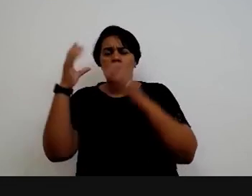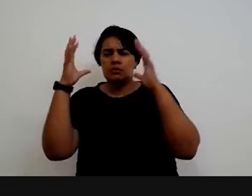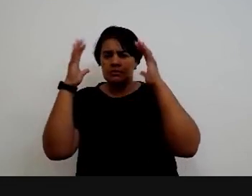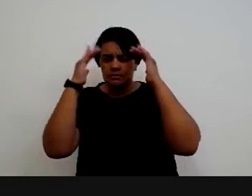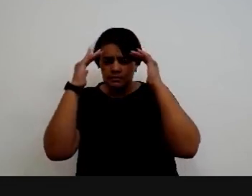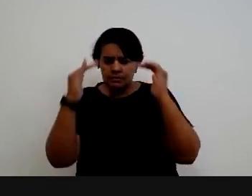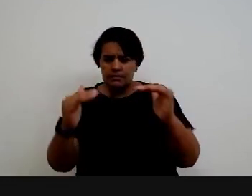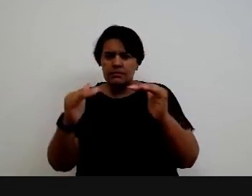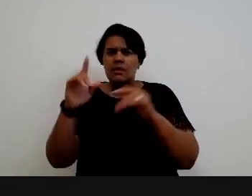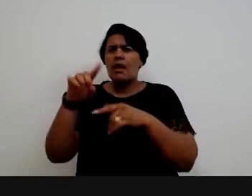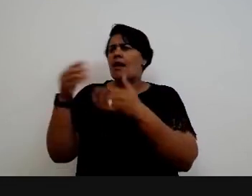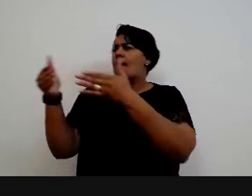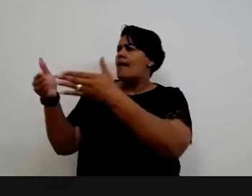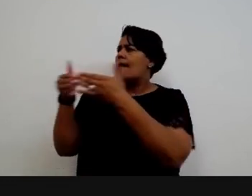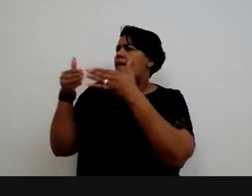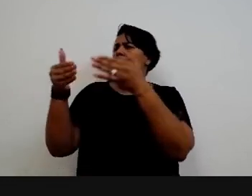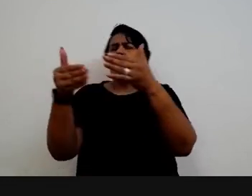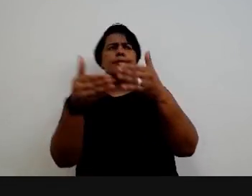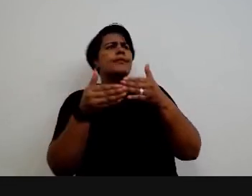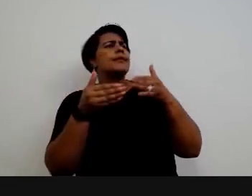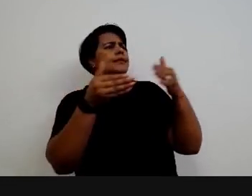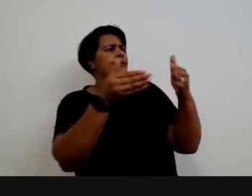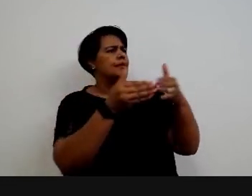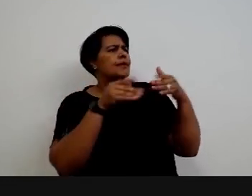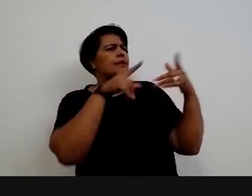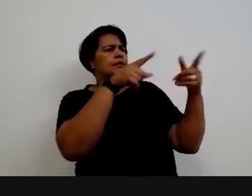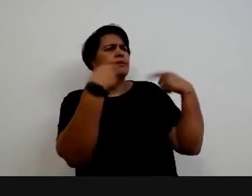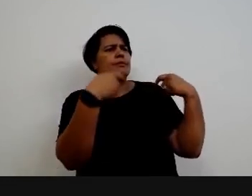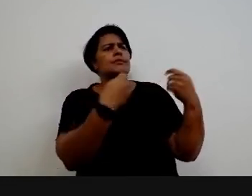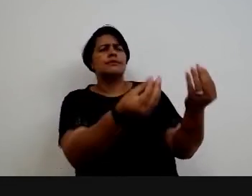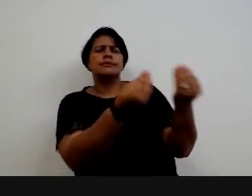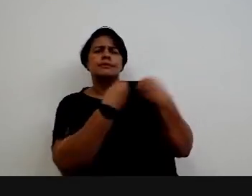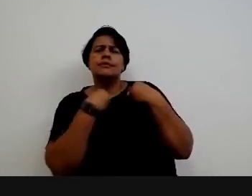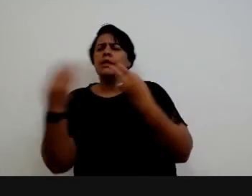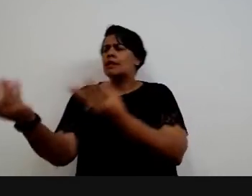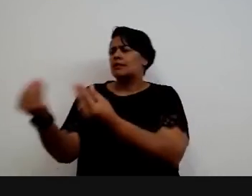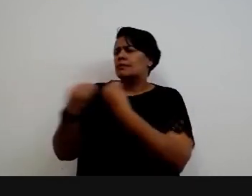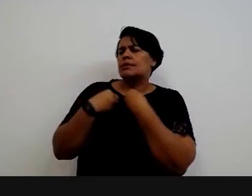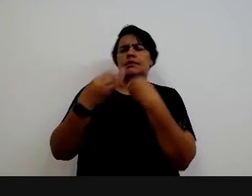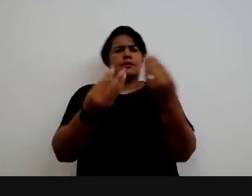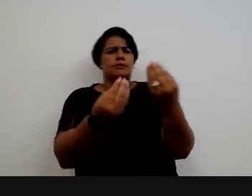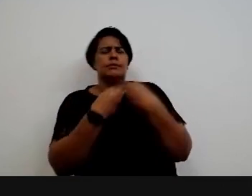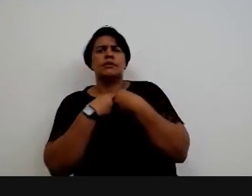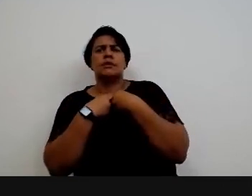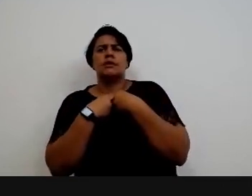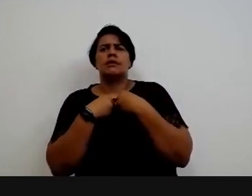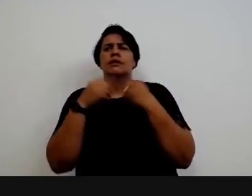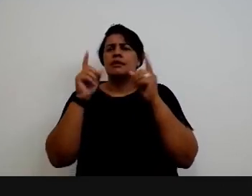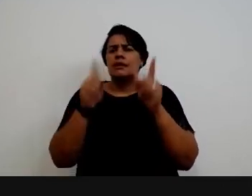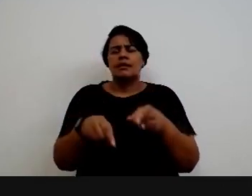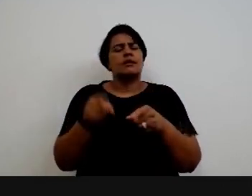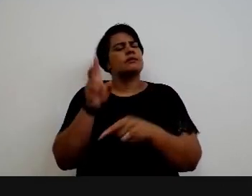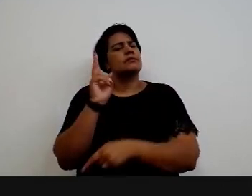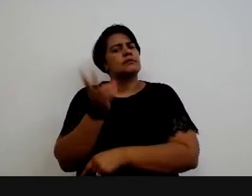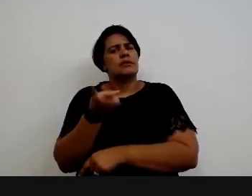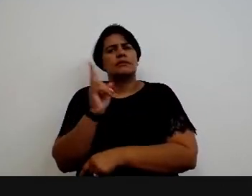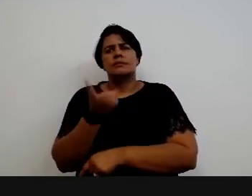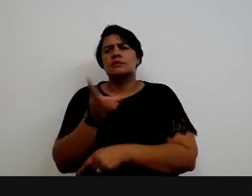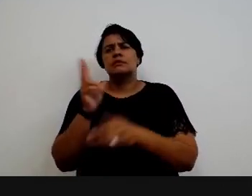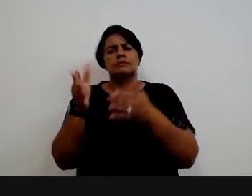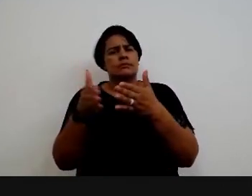Me arruma isso, me arruma aquilo, me dá isso, você tem que me dar isso, o que eu ganho para fazer isso, não sei o que. É tudo na lógica